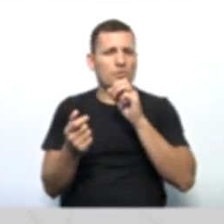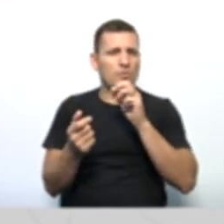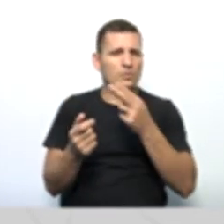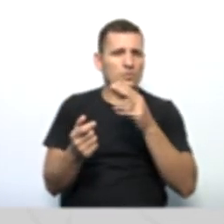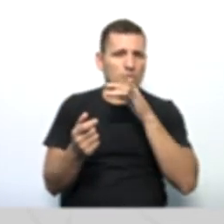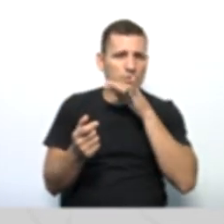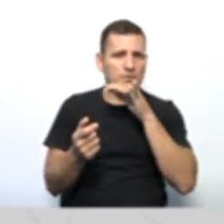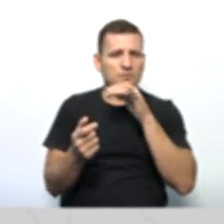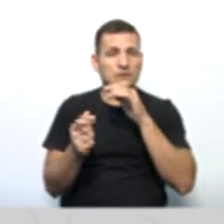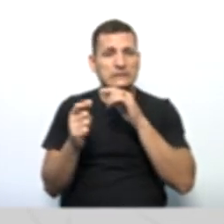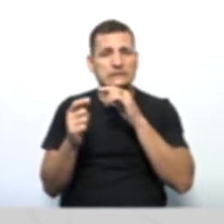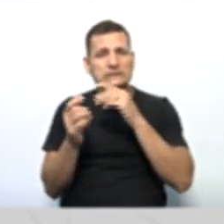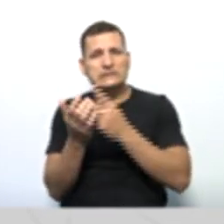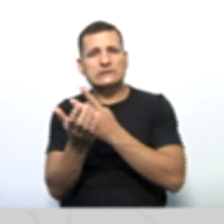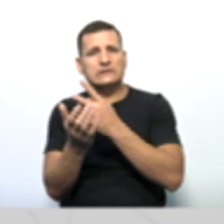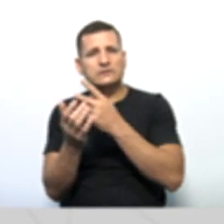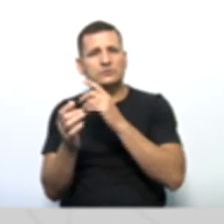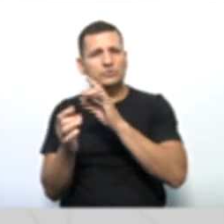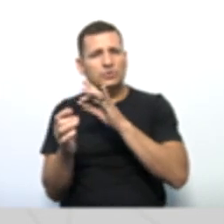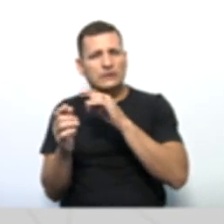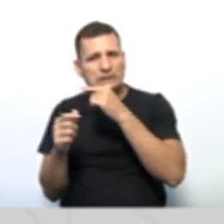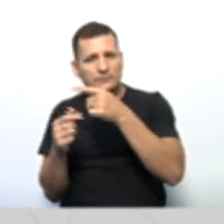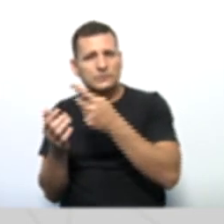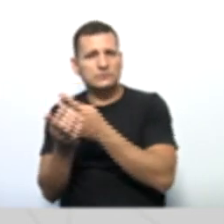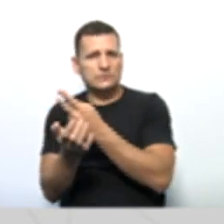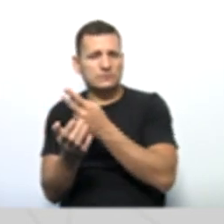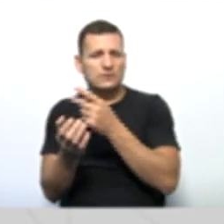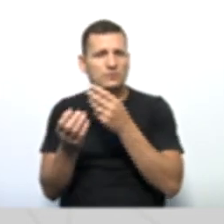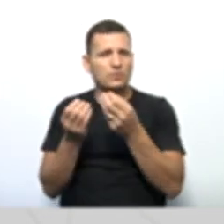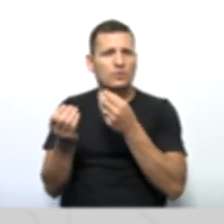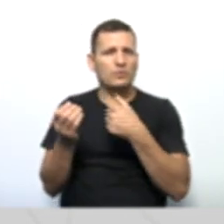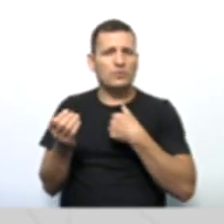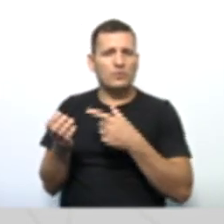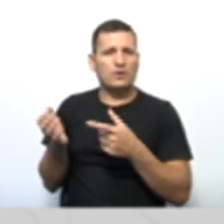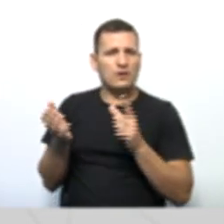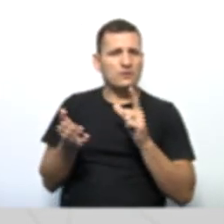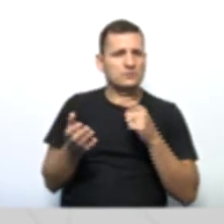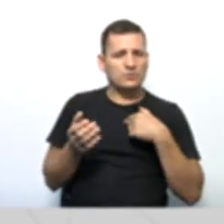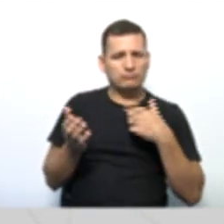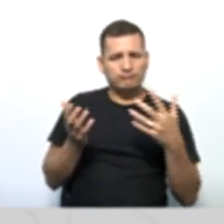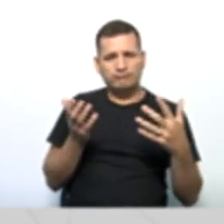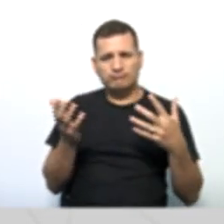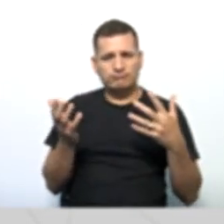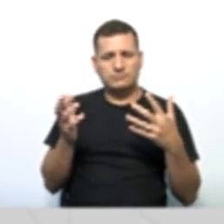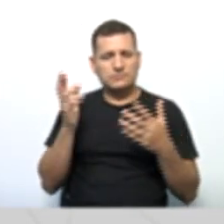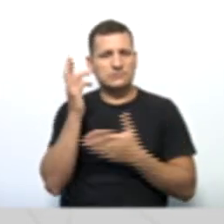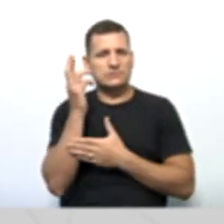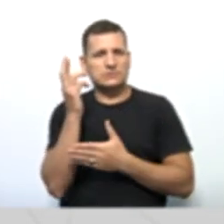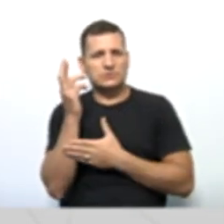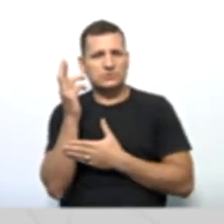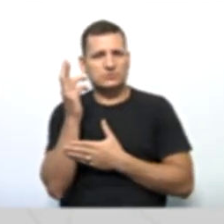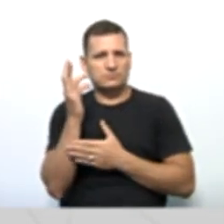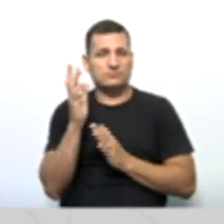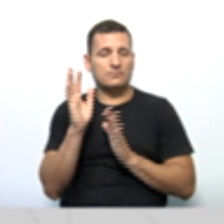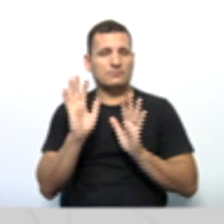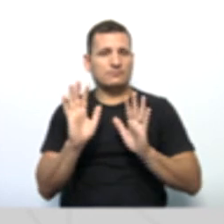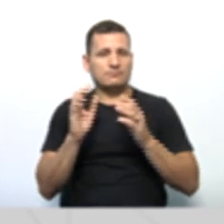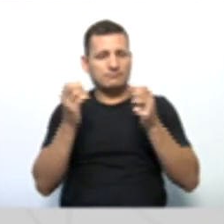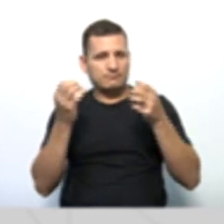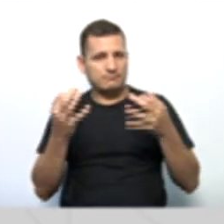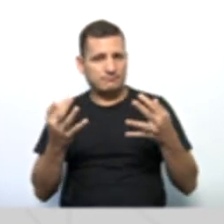vou conduzir minhas ações? Como é que eu vou definir se eu devo ou não fazer essa? Calma que o utilitarismo também